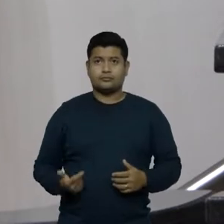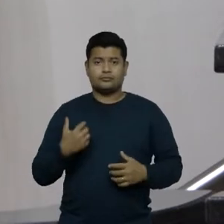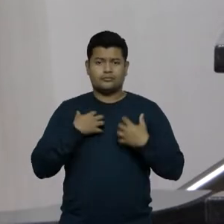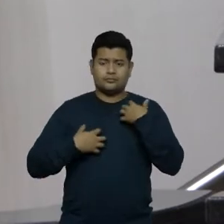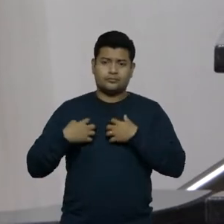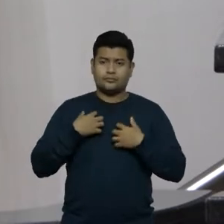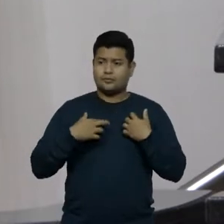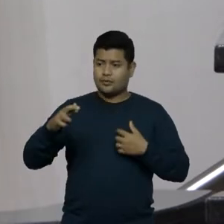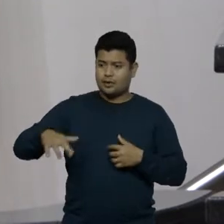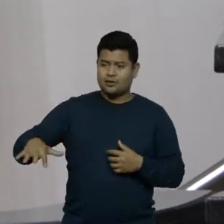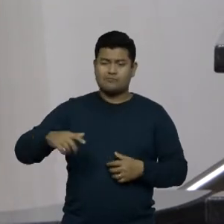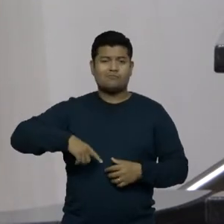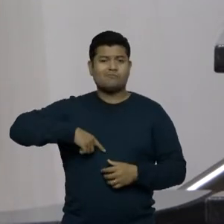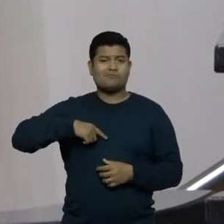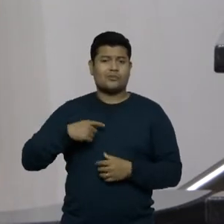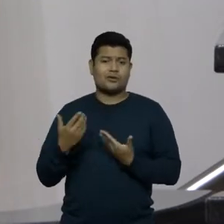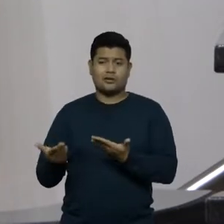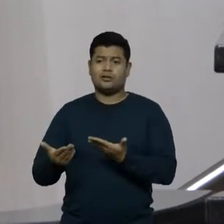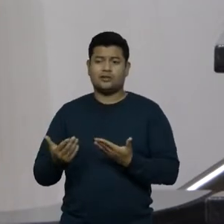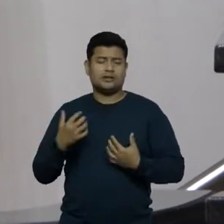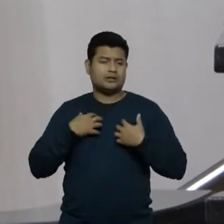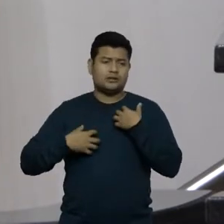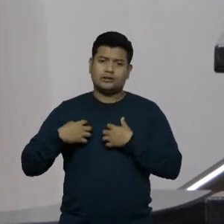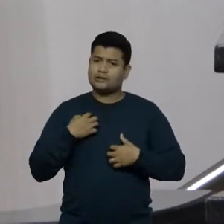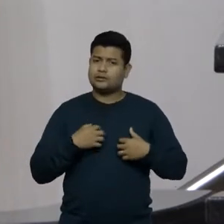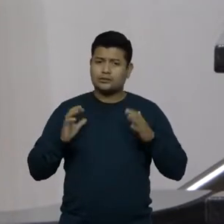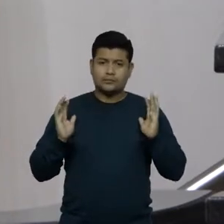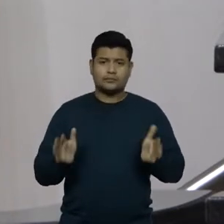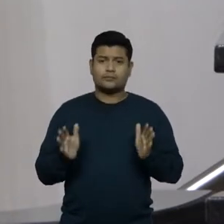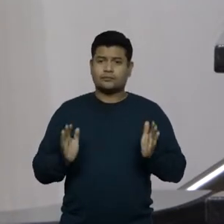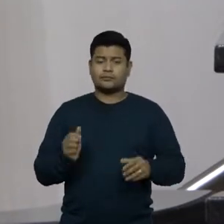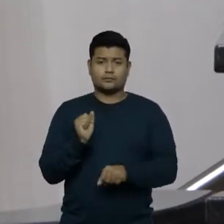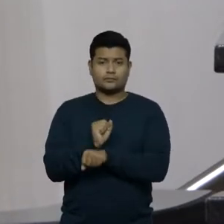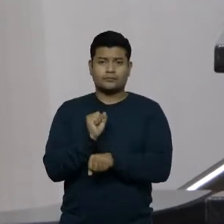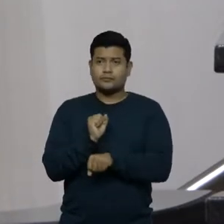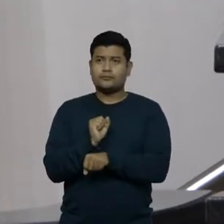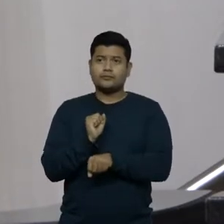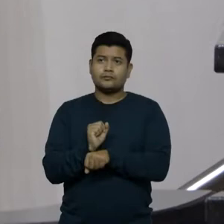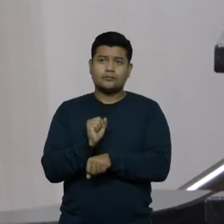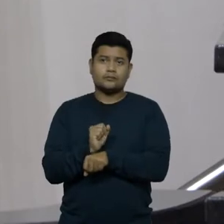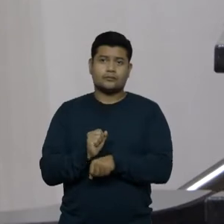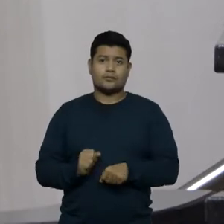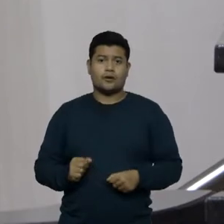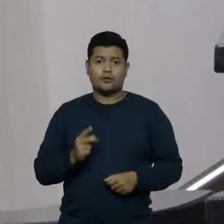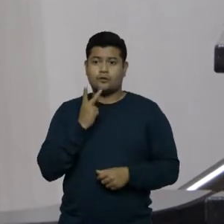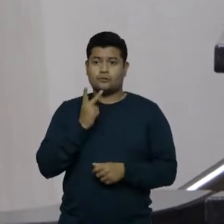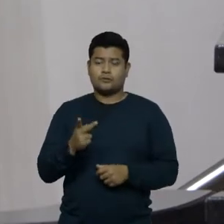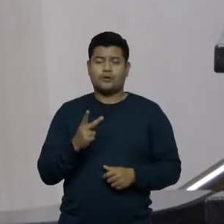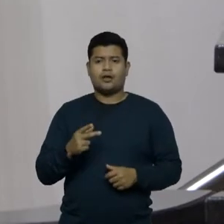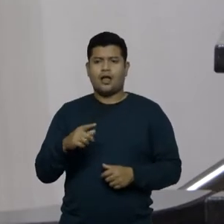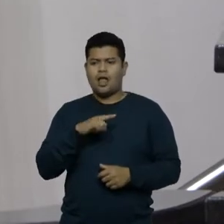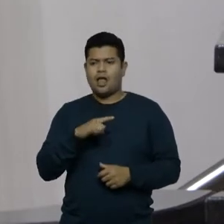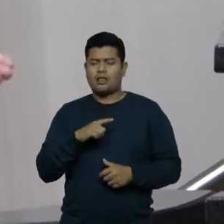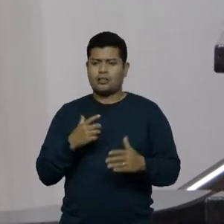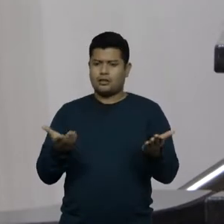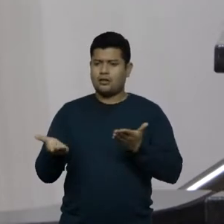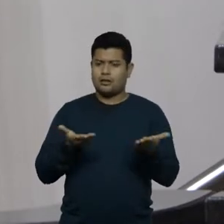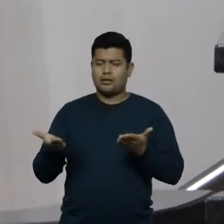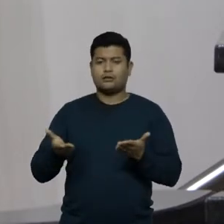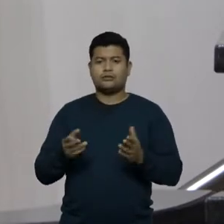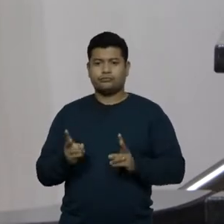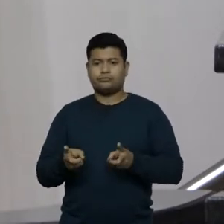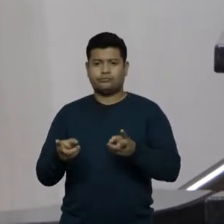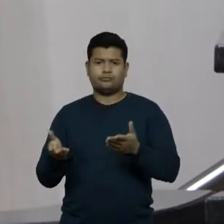não aguenta mais não aguenta mais a espera e só dizer que tem licitação em andamento e o